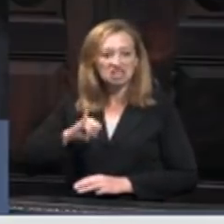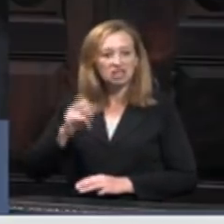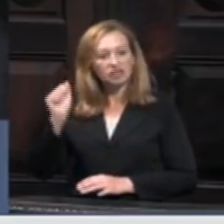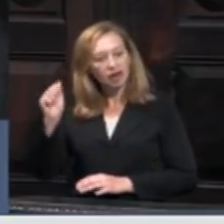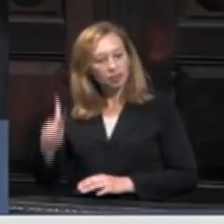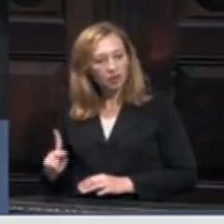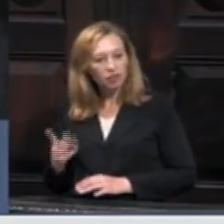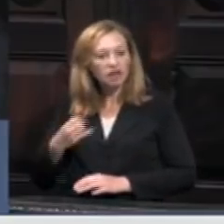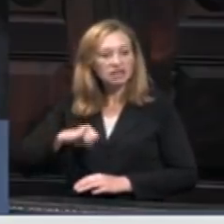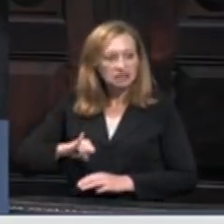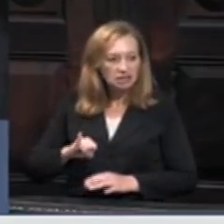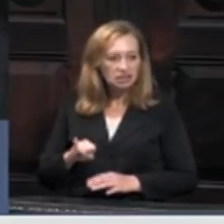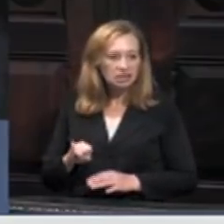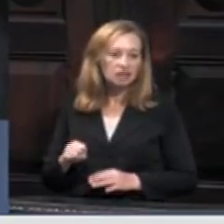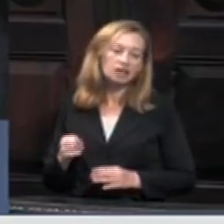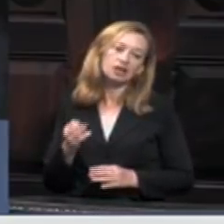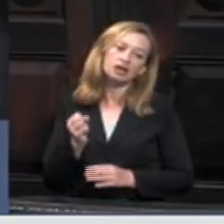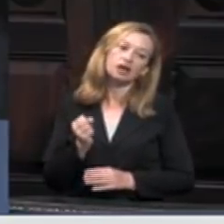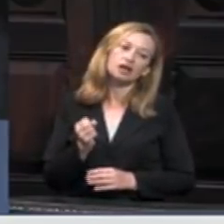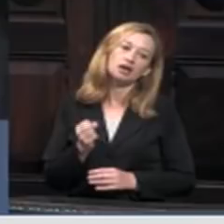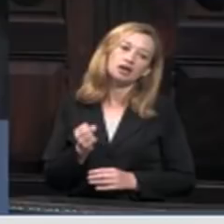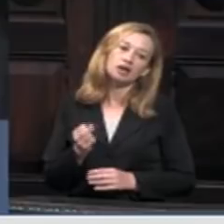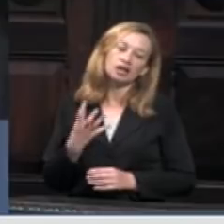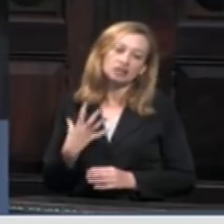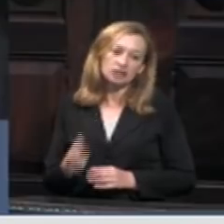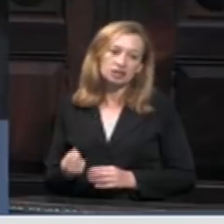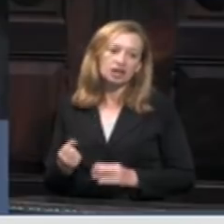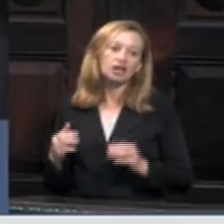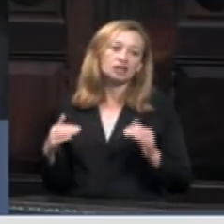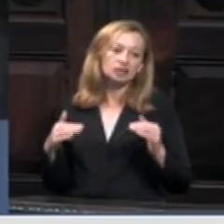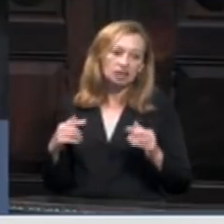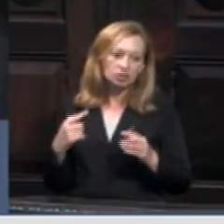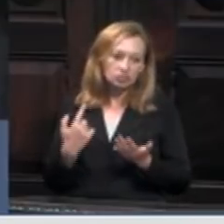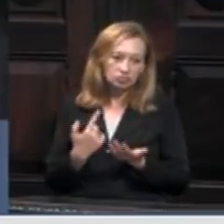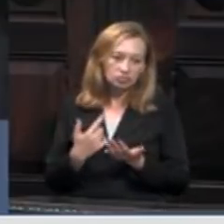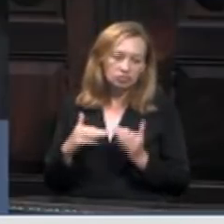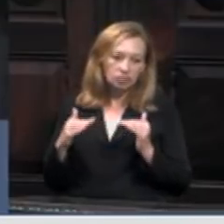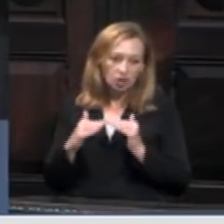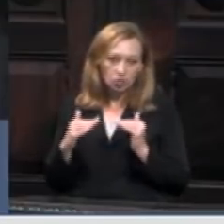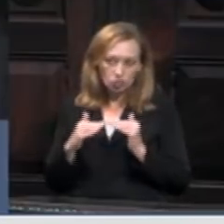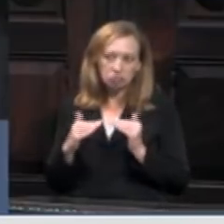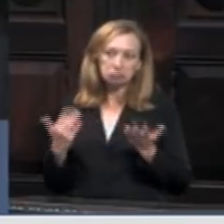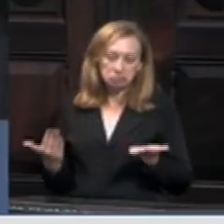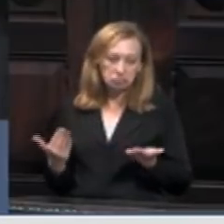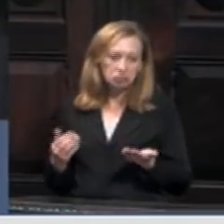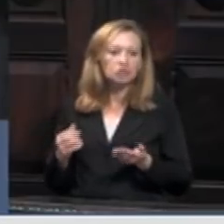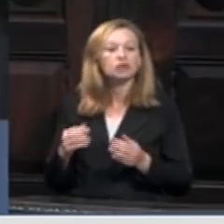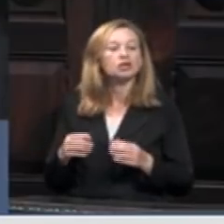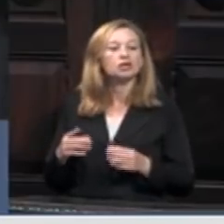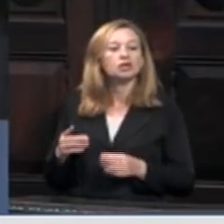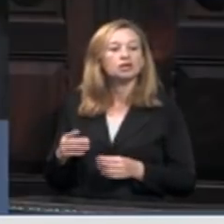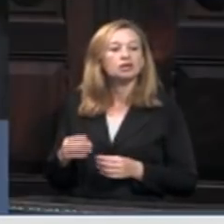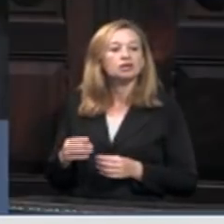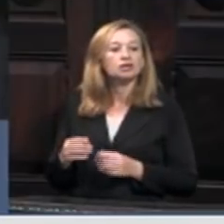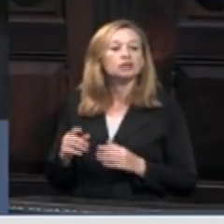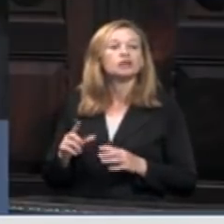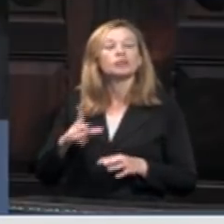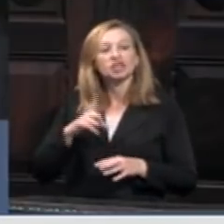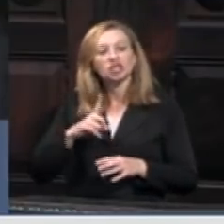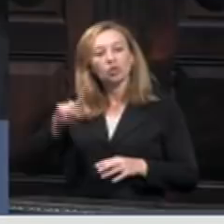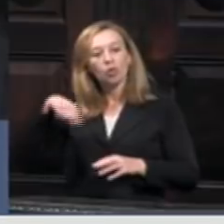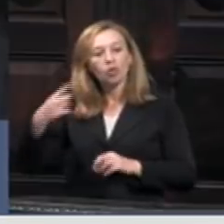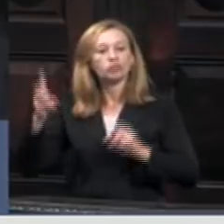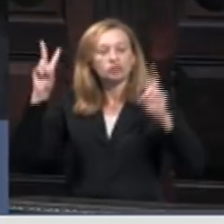para um acordo da Previdência do Banerj, a minha emenda é 1143. Mas existem outros destaques de